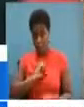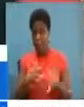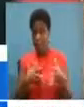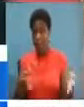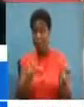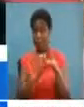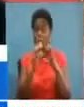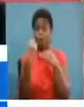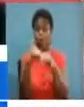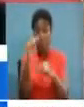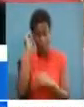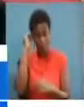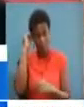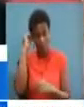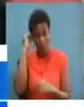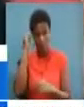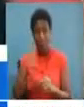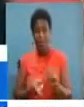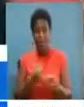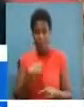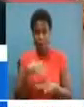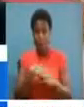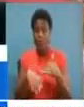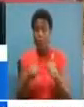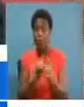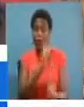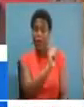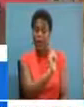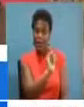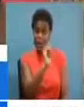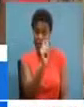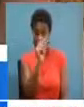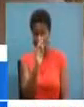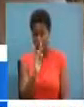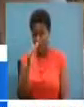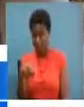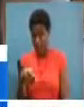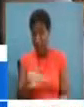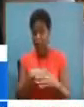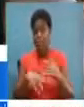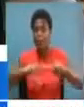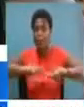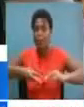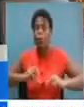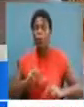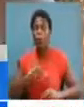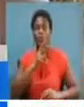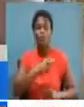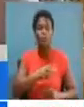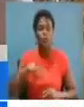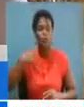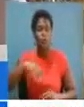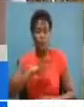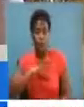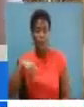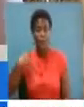relação àquela formação. E um coitinho que me faz, e com o IFP, o único que não faz ele na Câmara, qual que é a resposta que o senhor do IFP tem